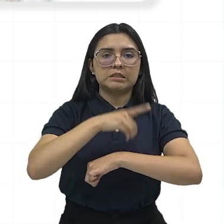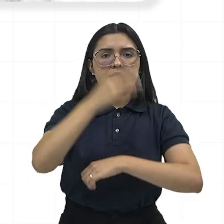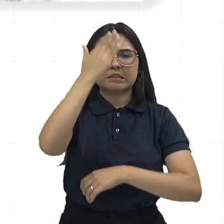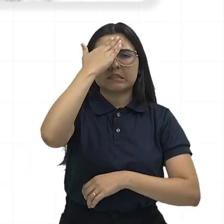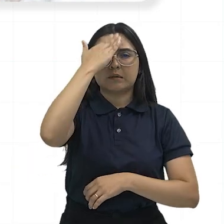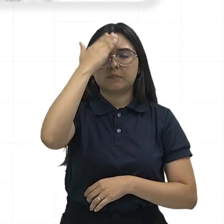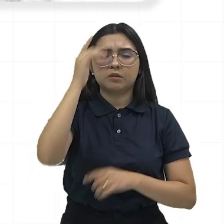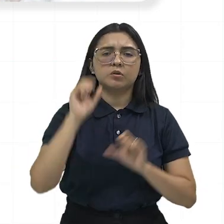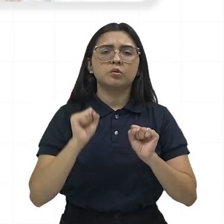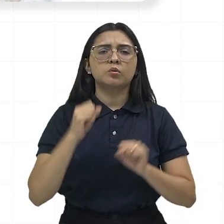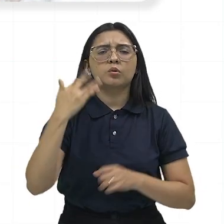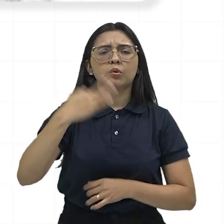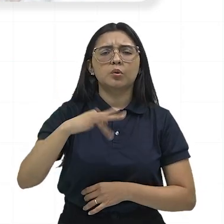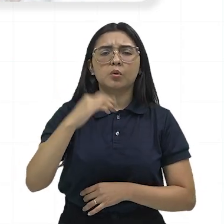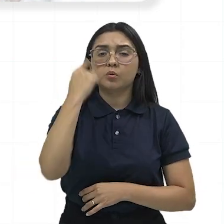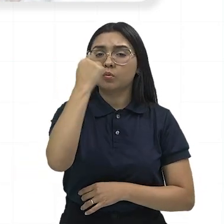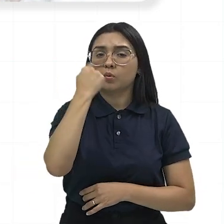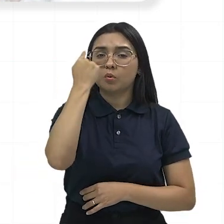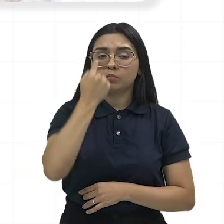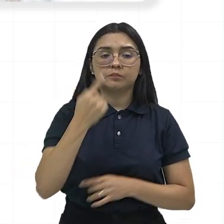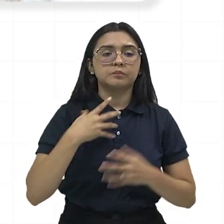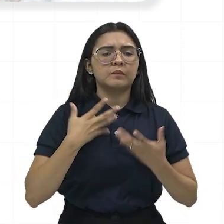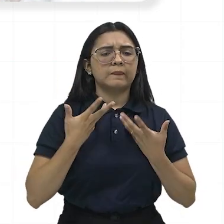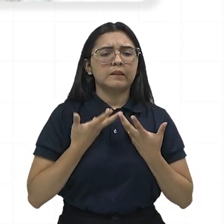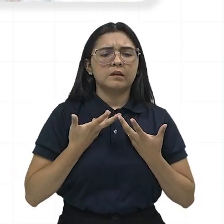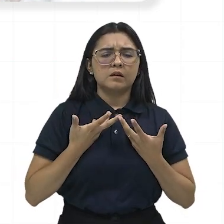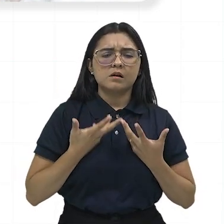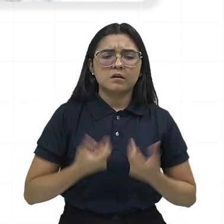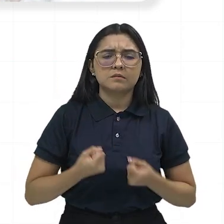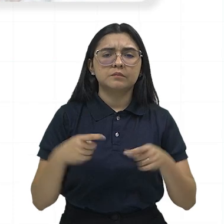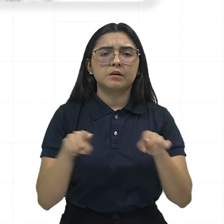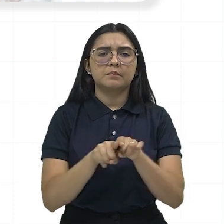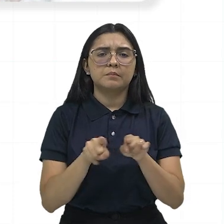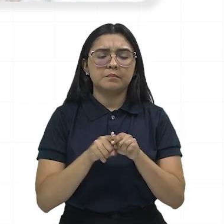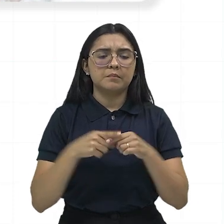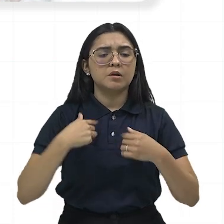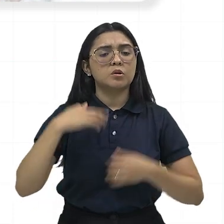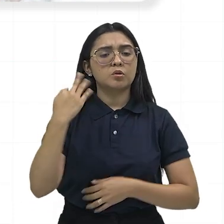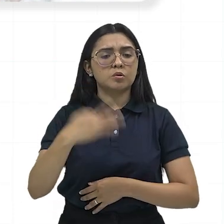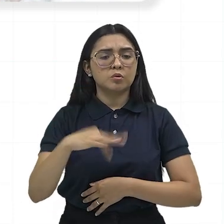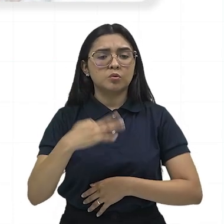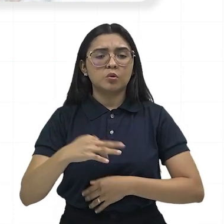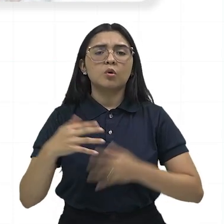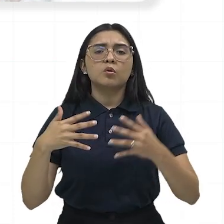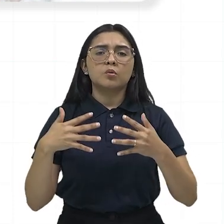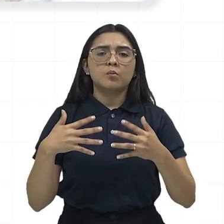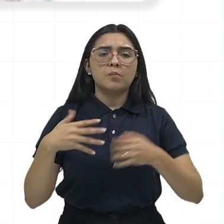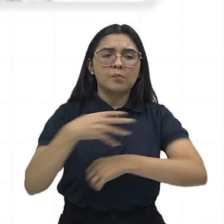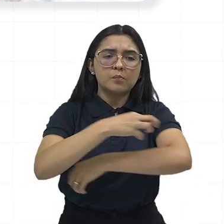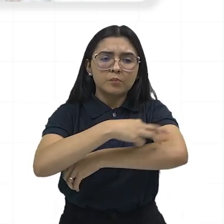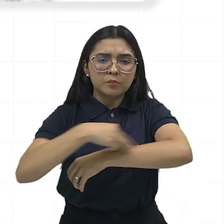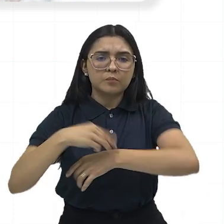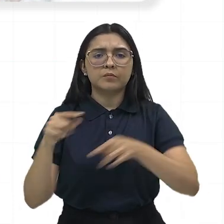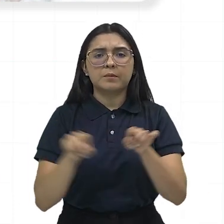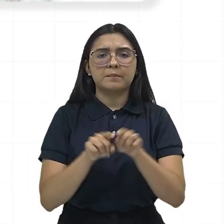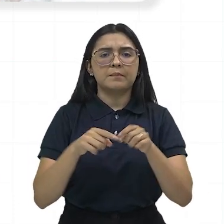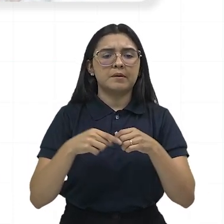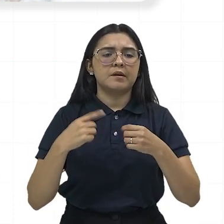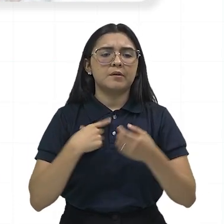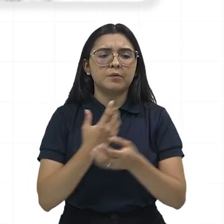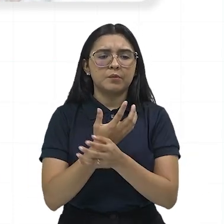olhos também podem doer, cansaço ou dores musculares e ósseas, também falta